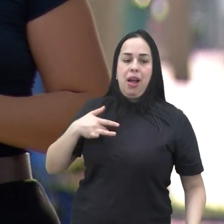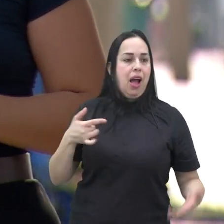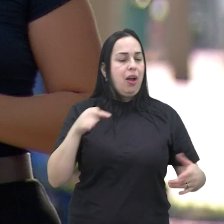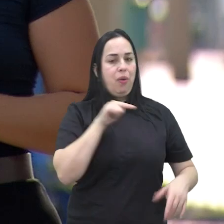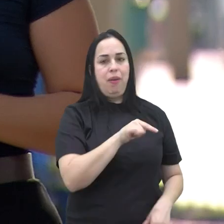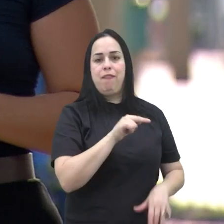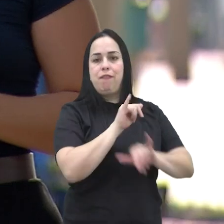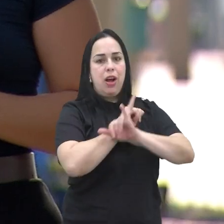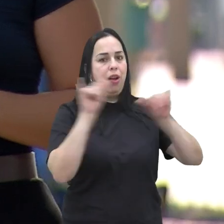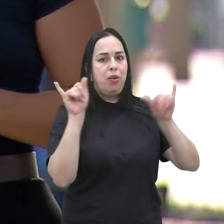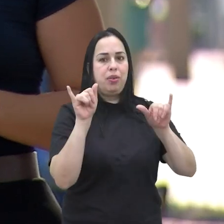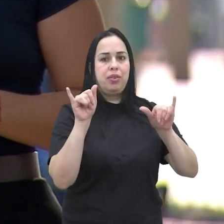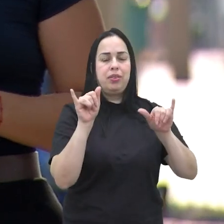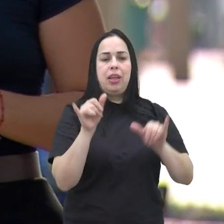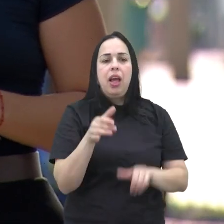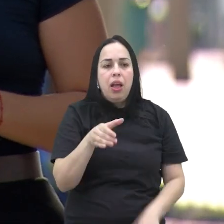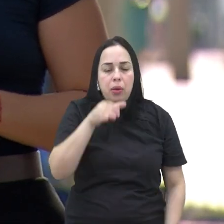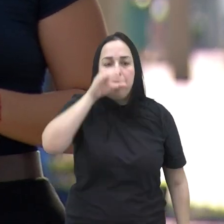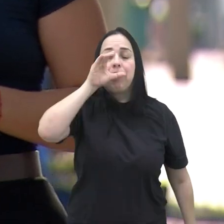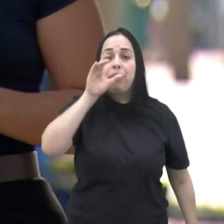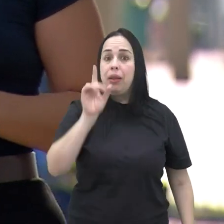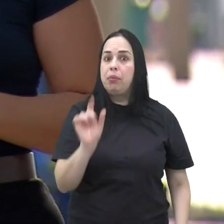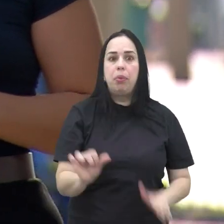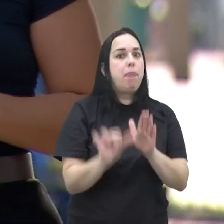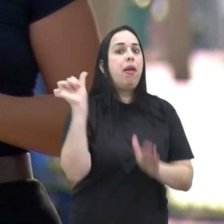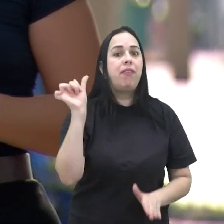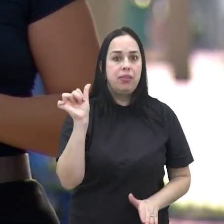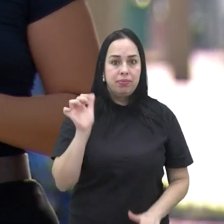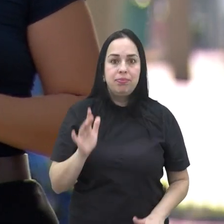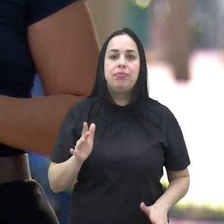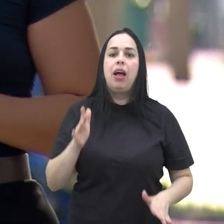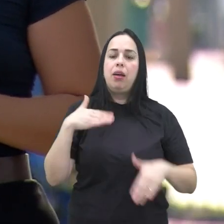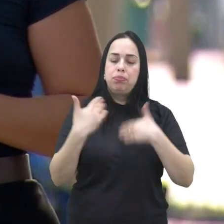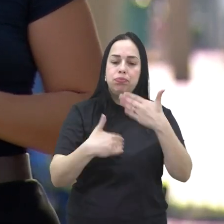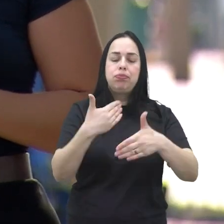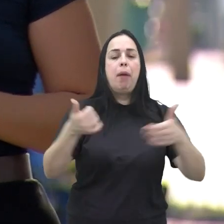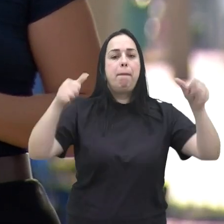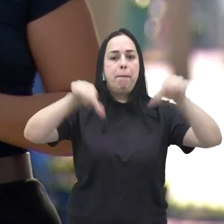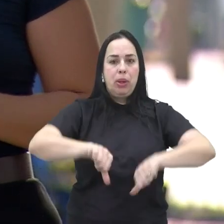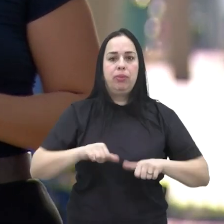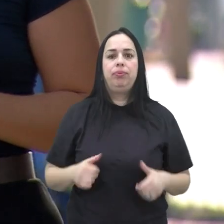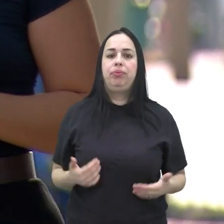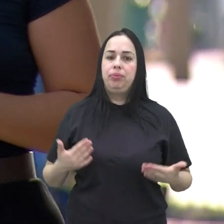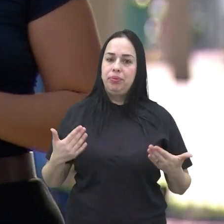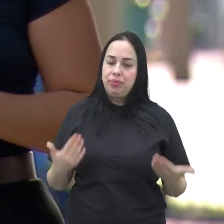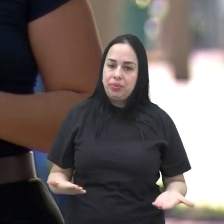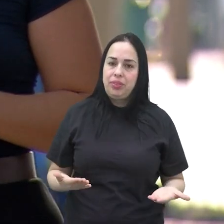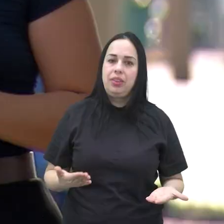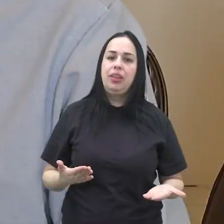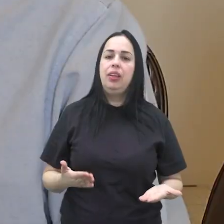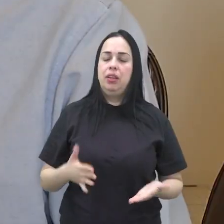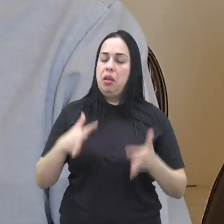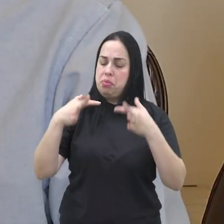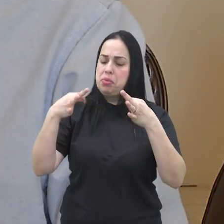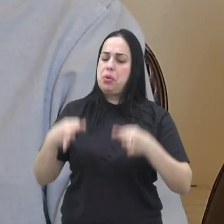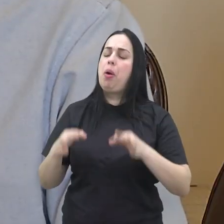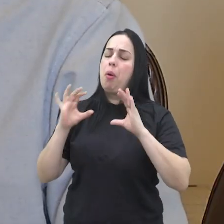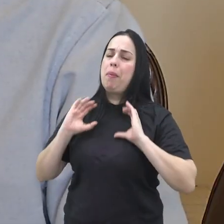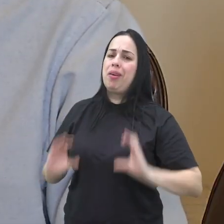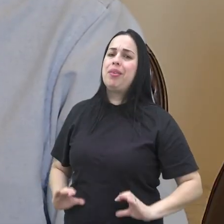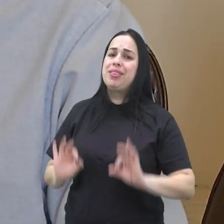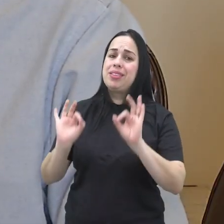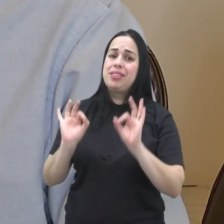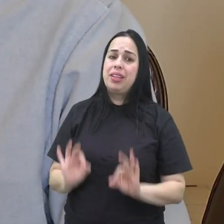antes considerada saudável. Para a organização, o risco começa na primeira gota de qualquer bebida alcoólica. Essa é a